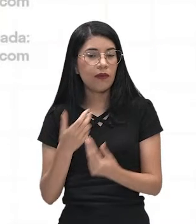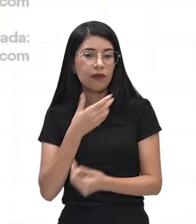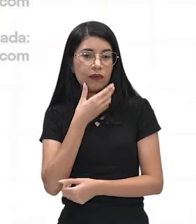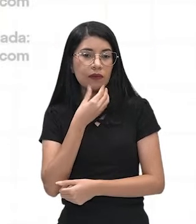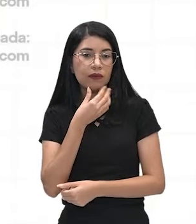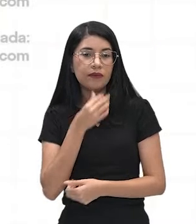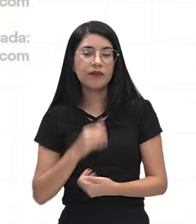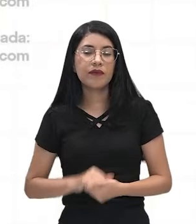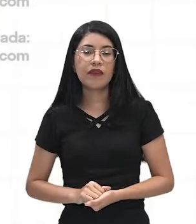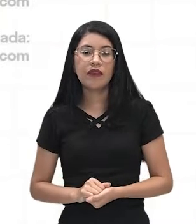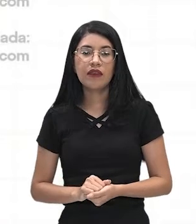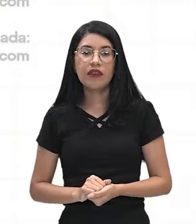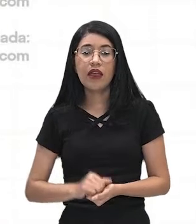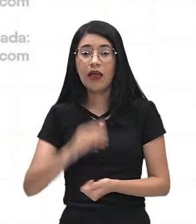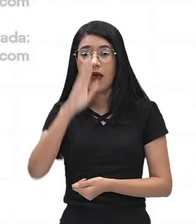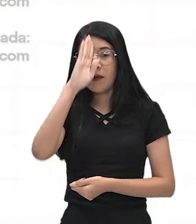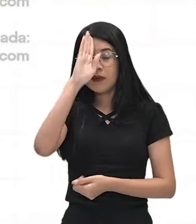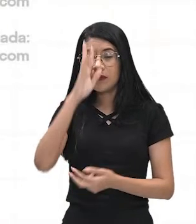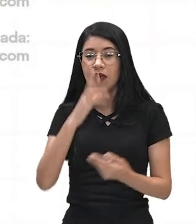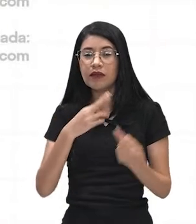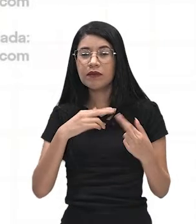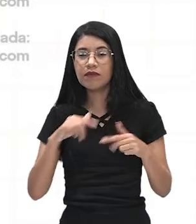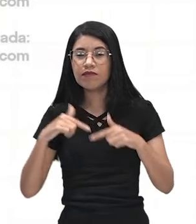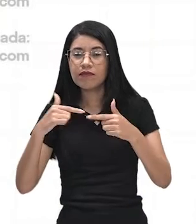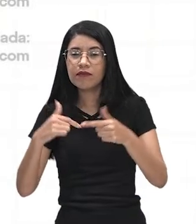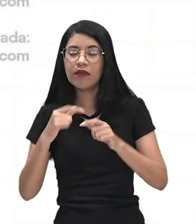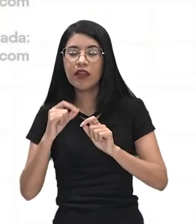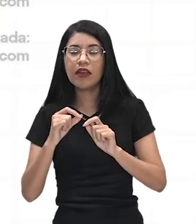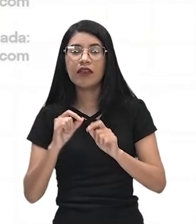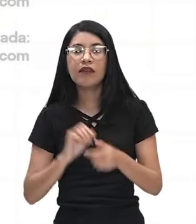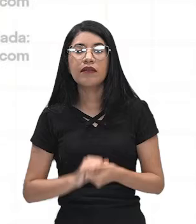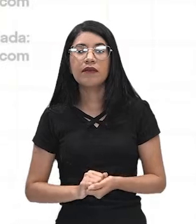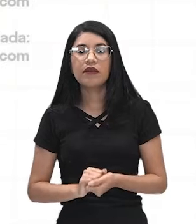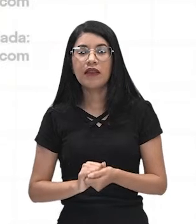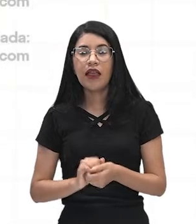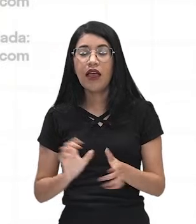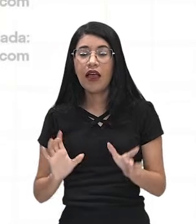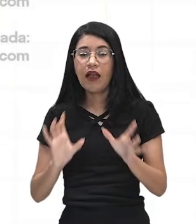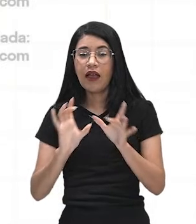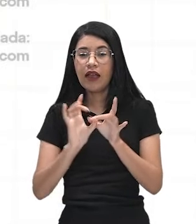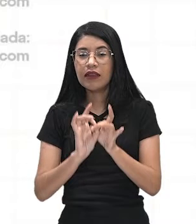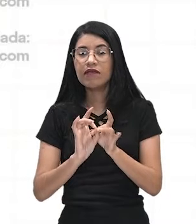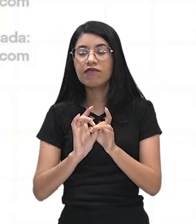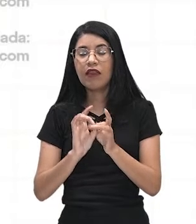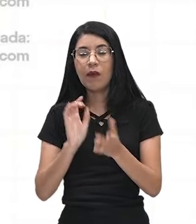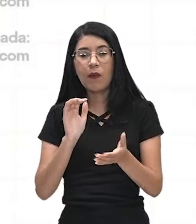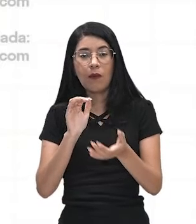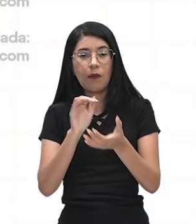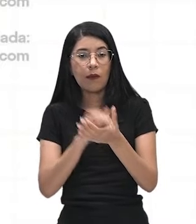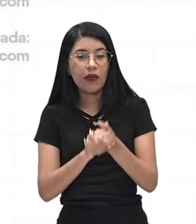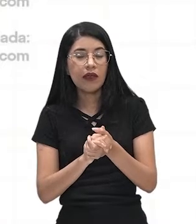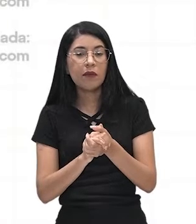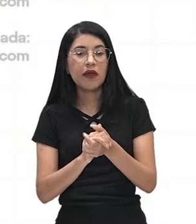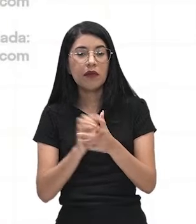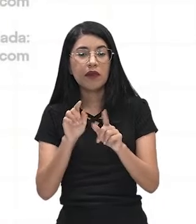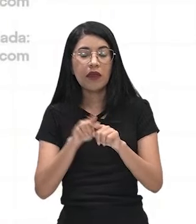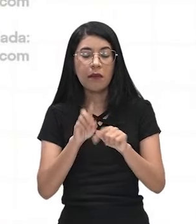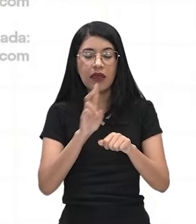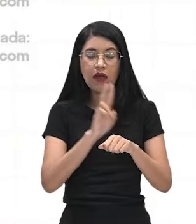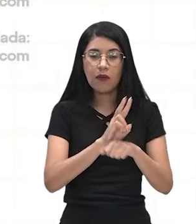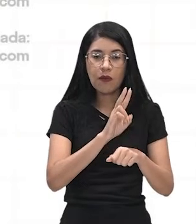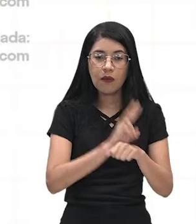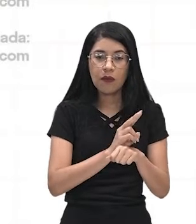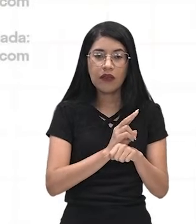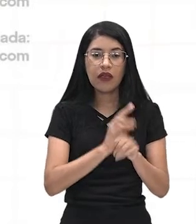Seu principal papel social estava ligado ao casamento e à gestão